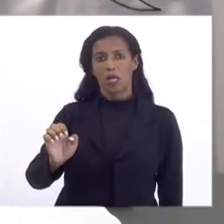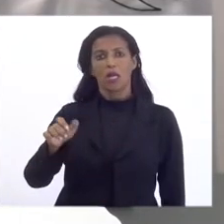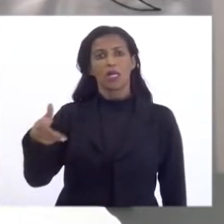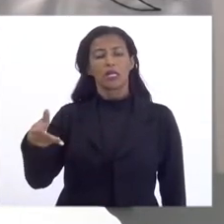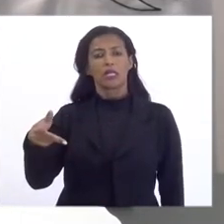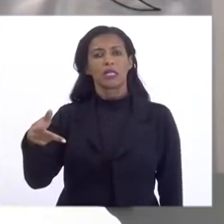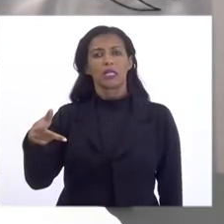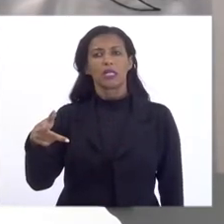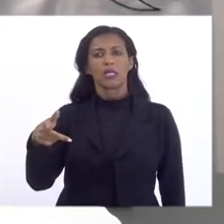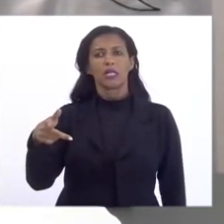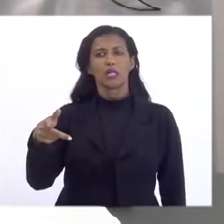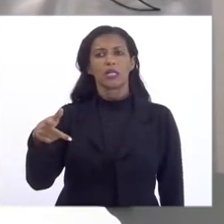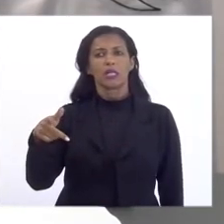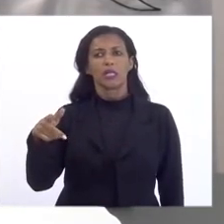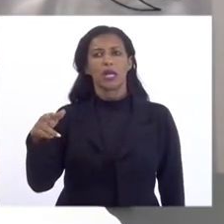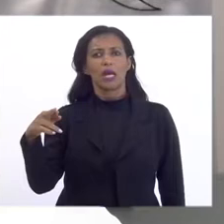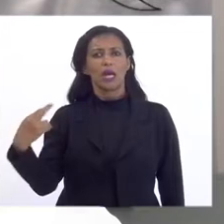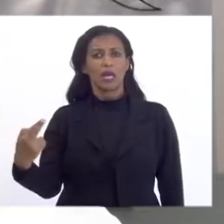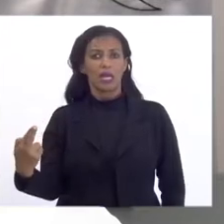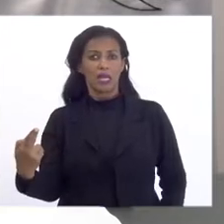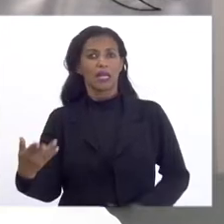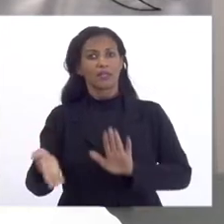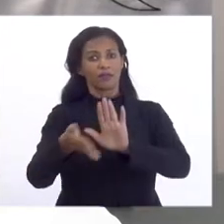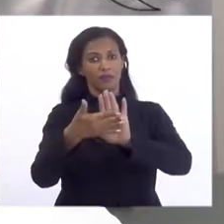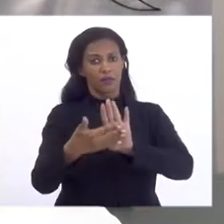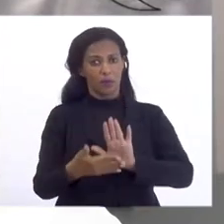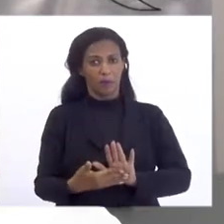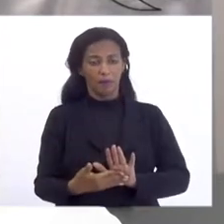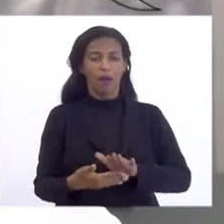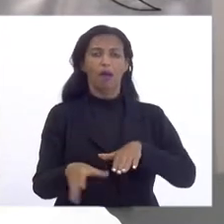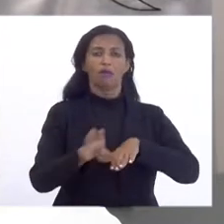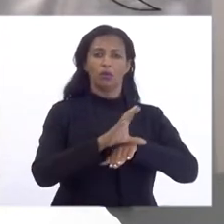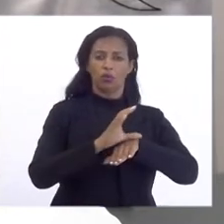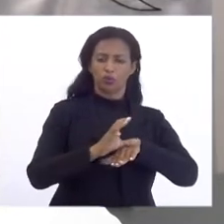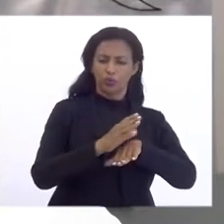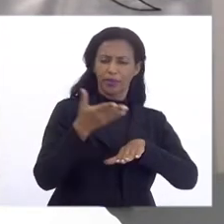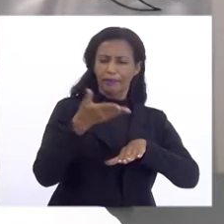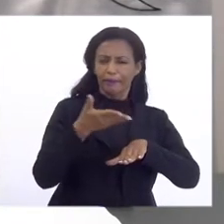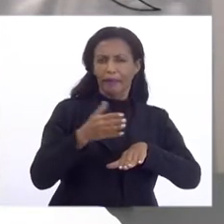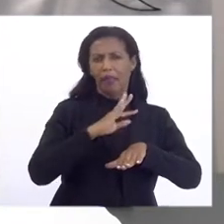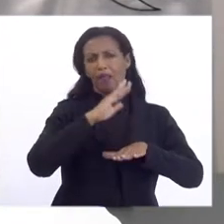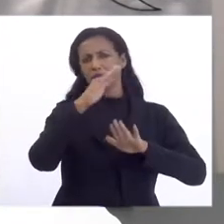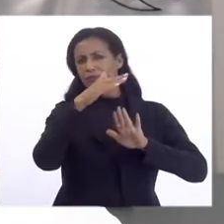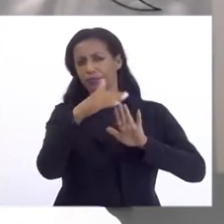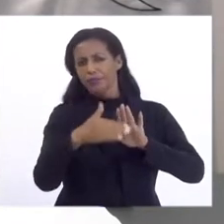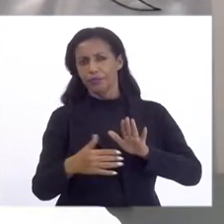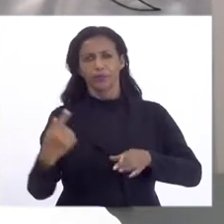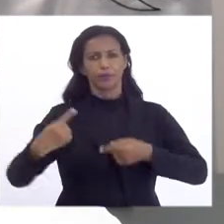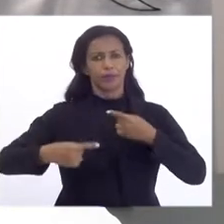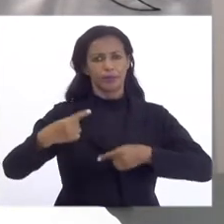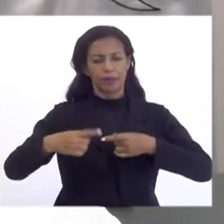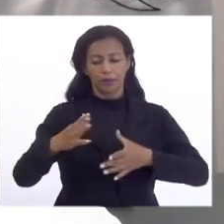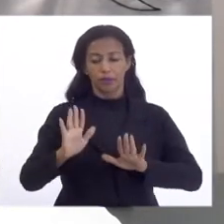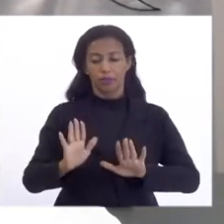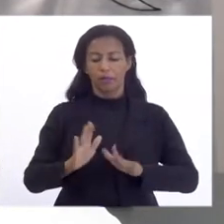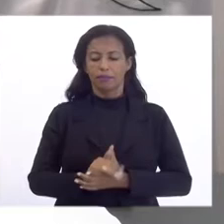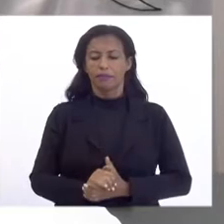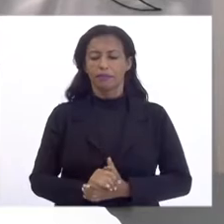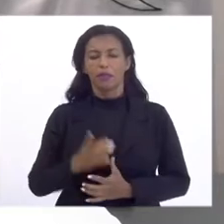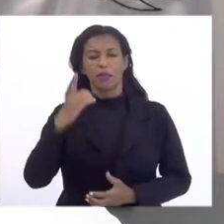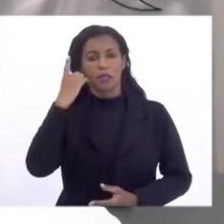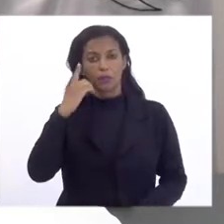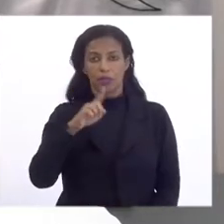veio à pauta, que contou com o parecer da constitucionalidade, enfim, todo aquele debate. A deputada